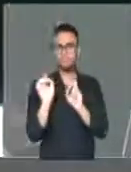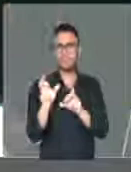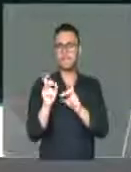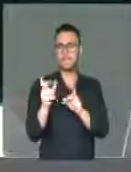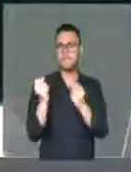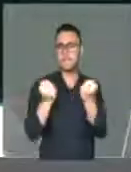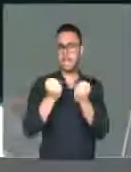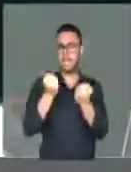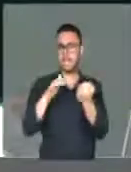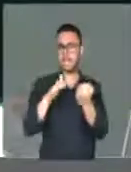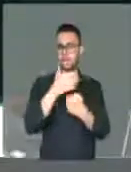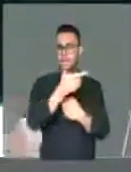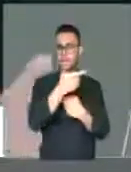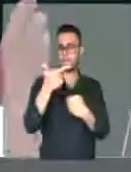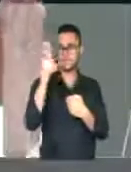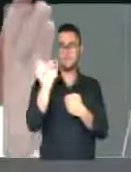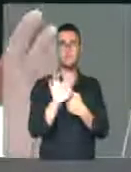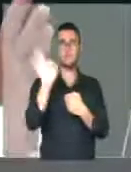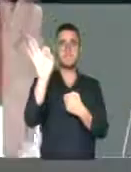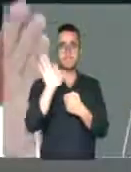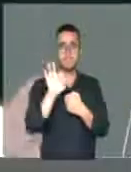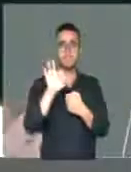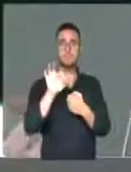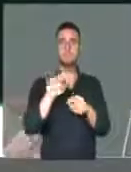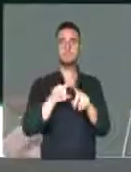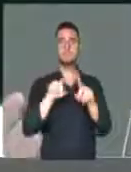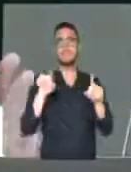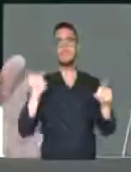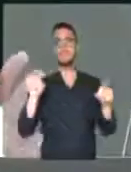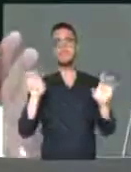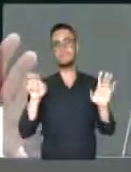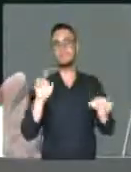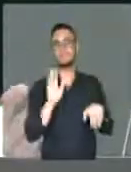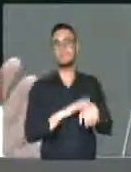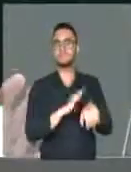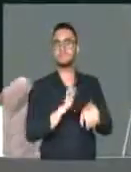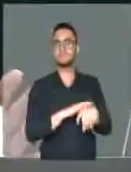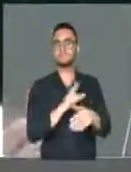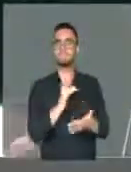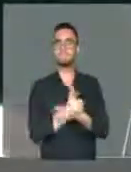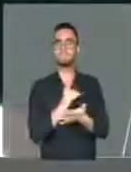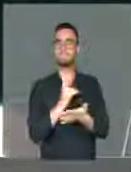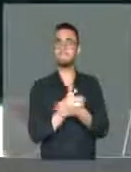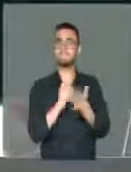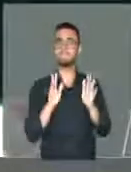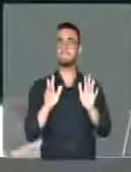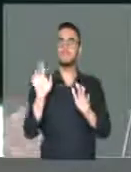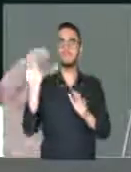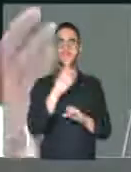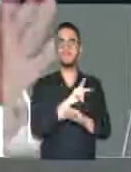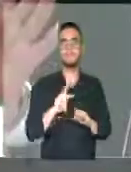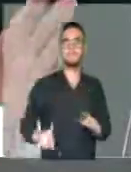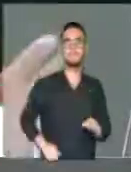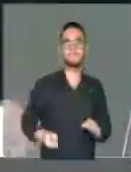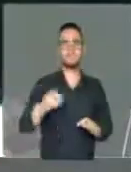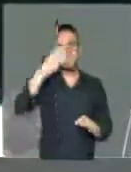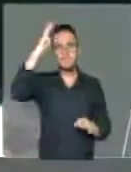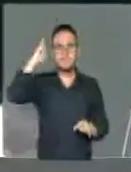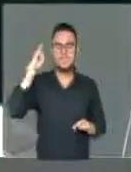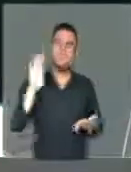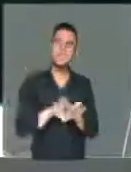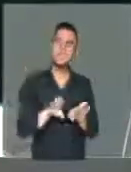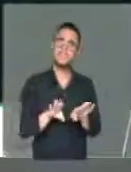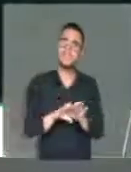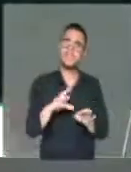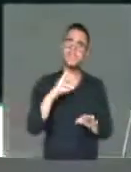de 22%. Ao mesmo tempo, esse presidente Michel Temer está aí com linhas de